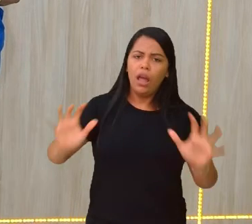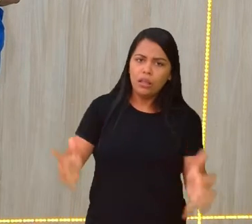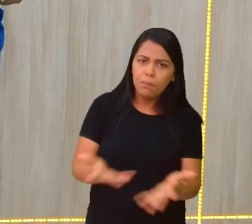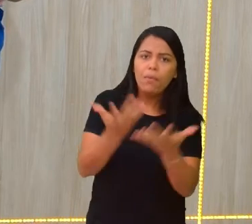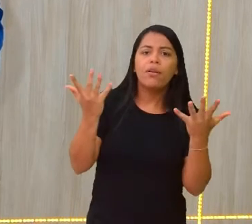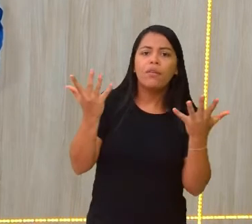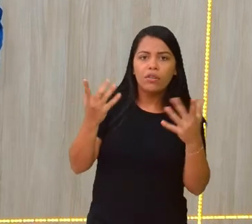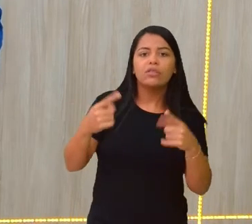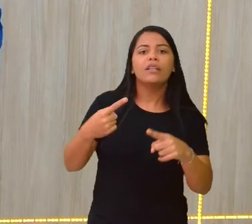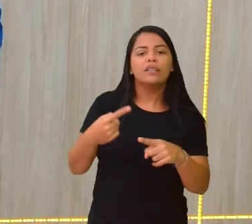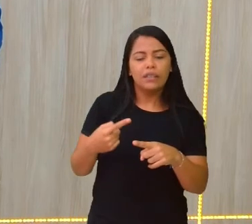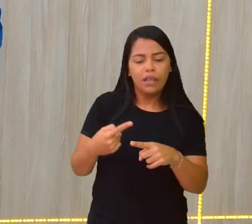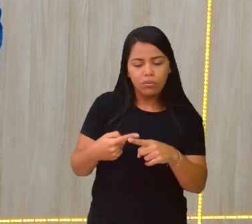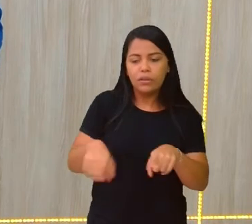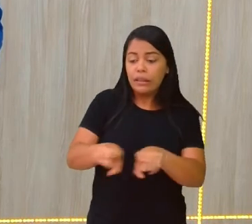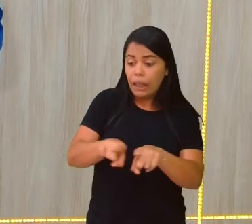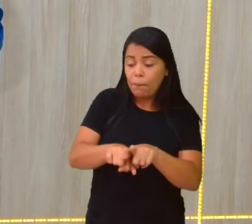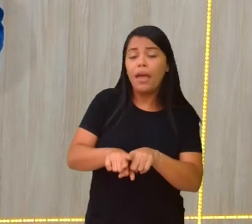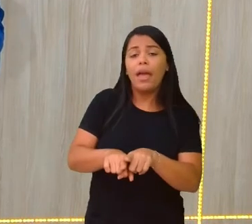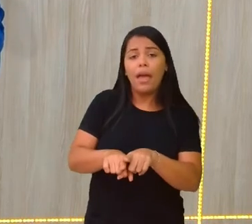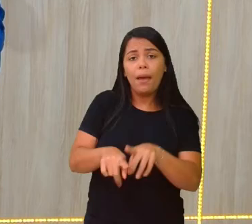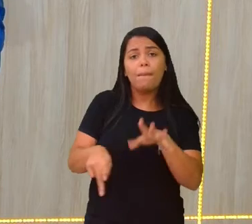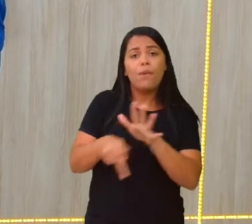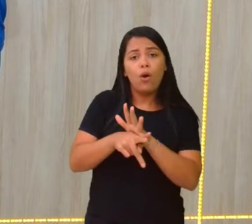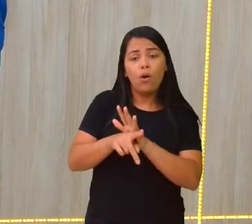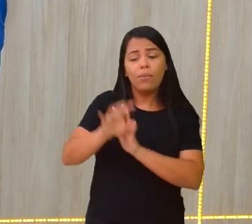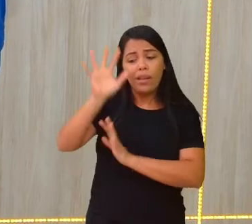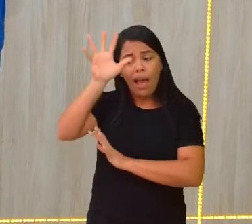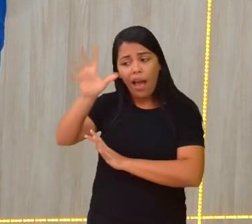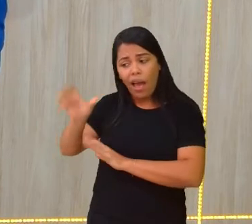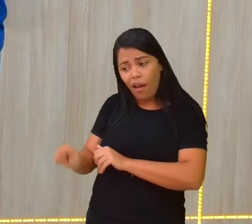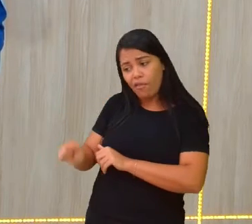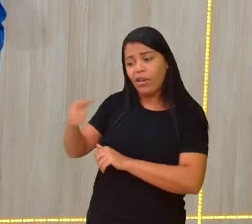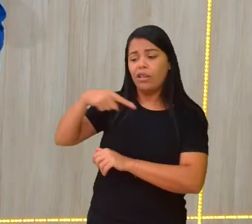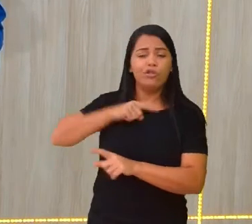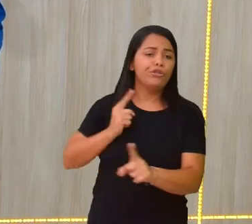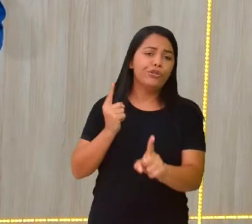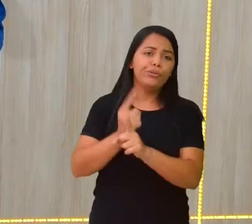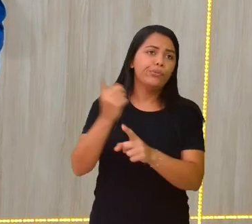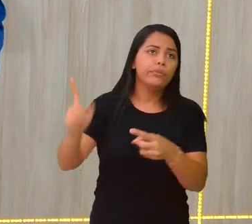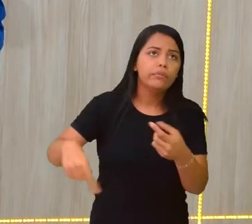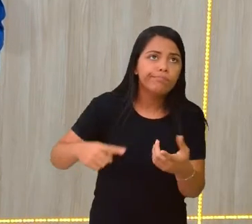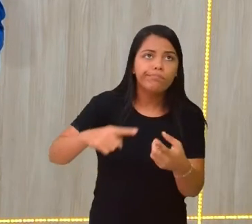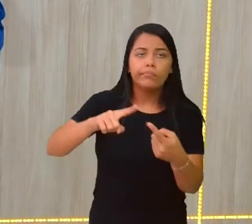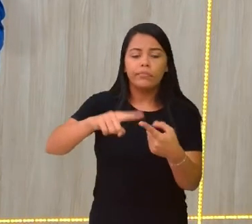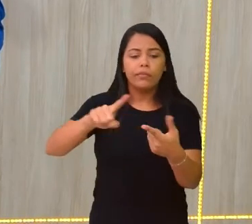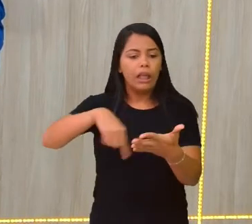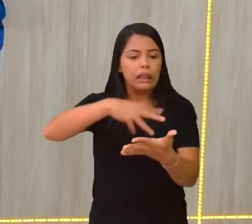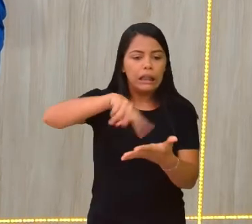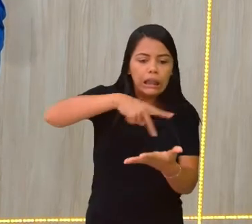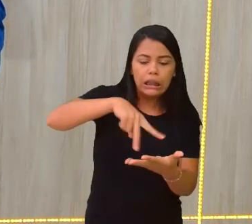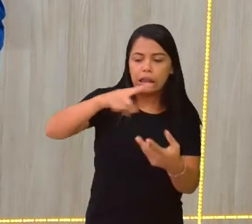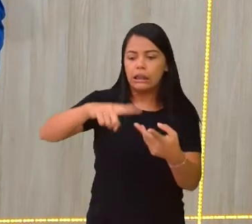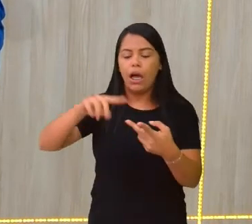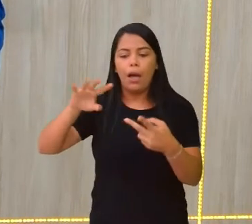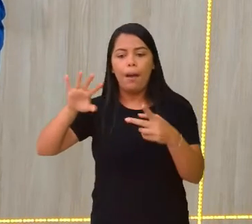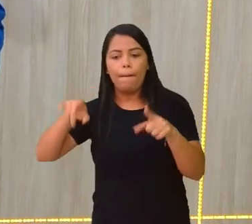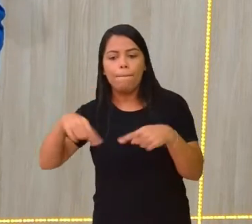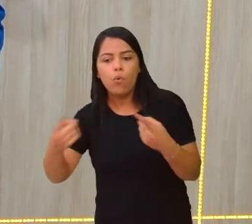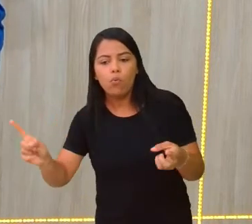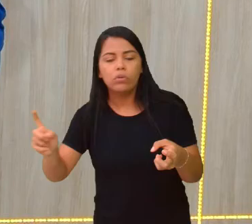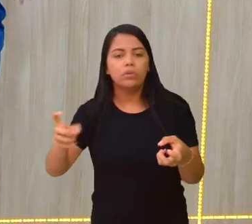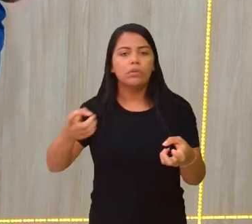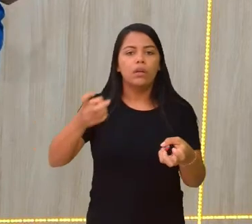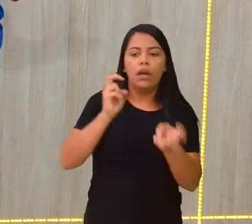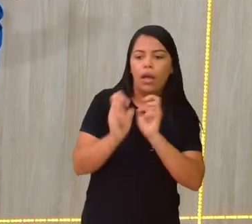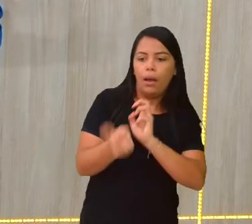manifestações, né, de cultura africana. E isso a gente pode encontrar nas danças, né, na música, né, a gente tem a